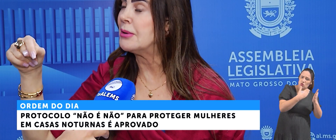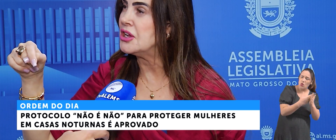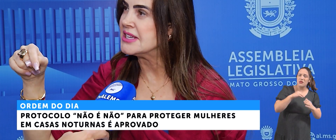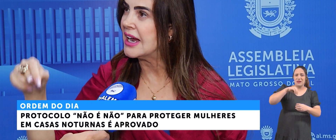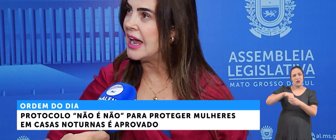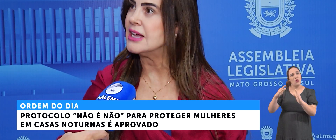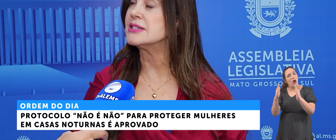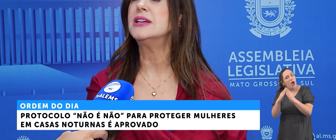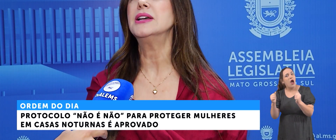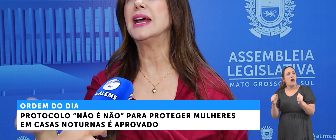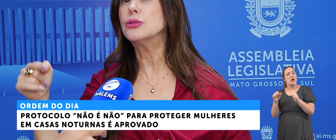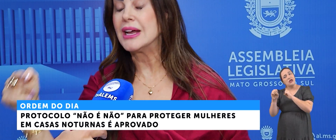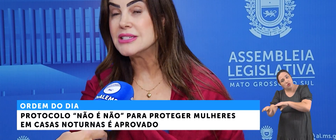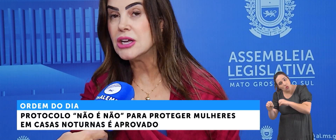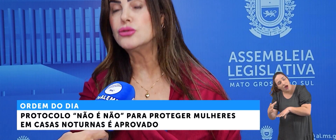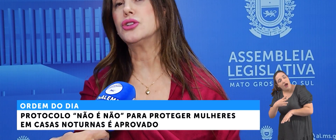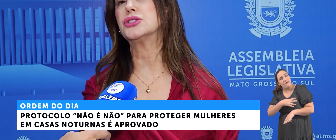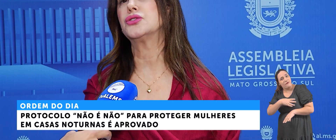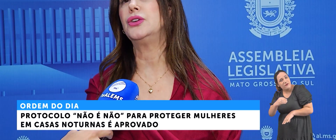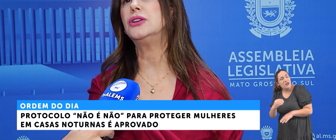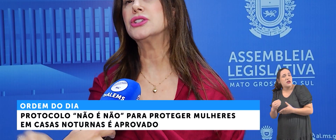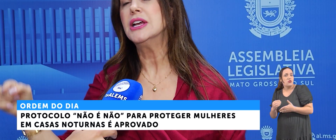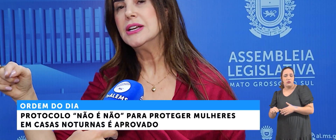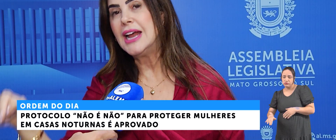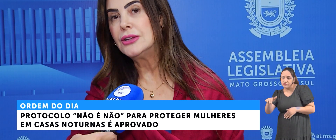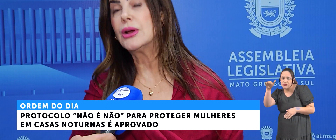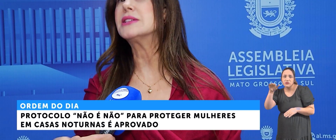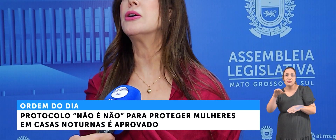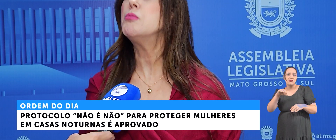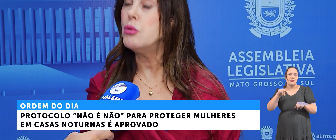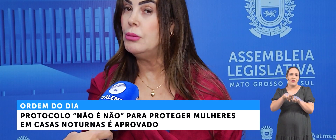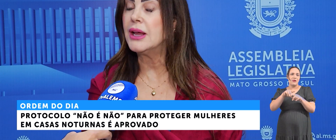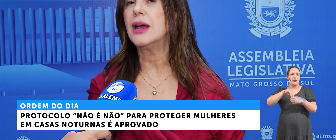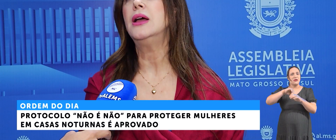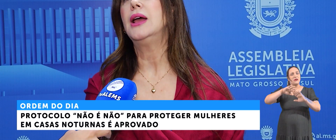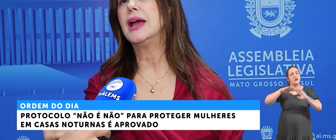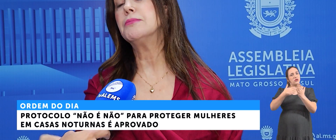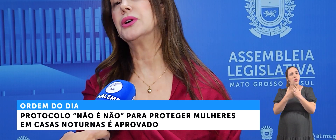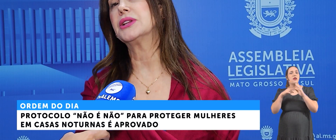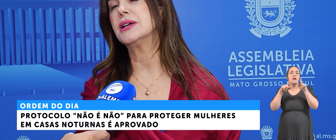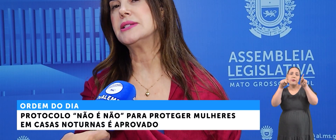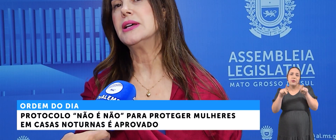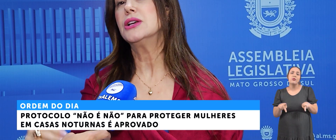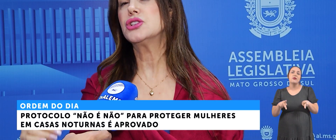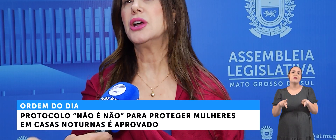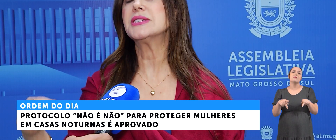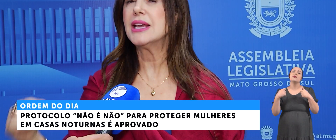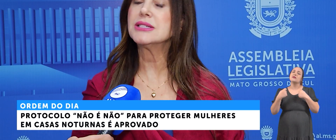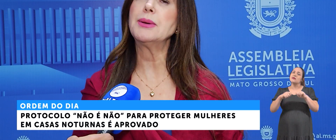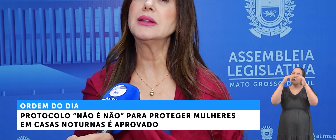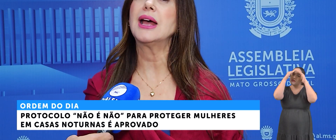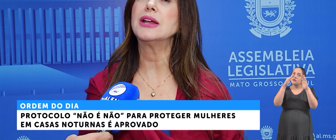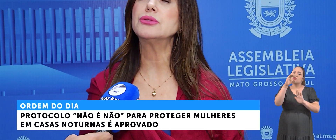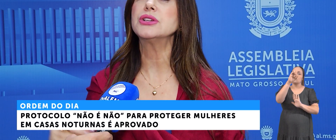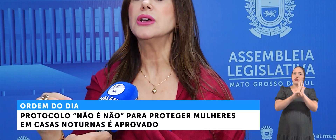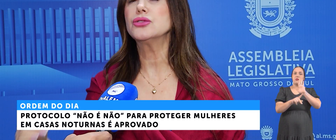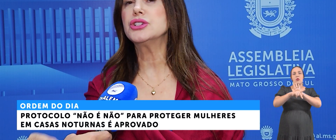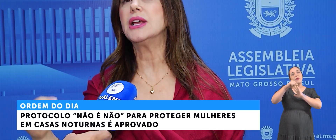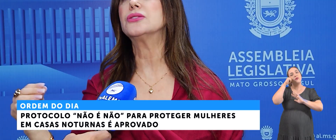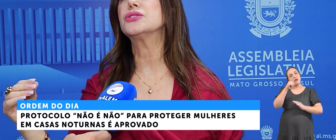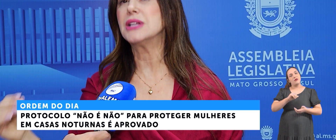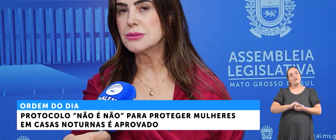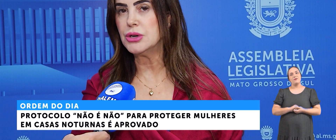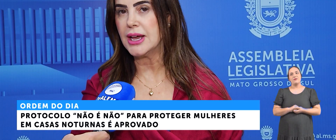tem que levar para a nossa casa, na educação dos nossos filhos, na educação pública, a importância de nós respeitarmos